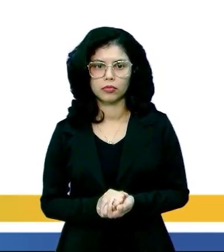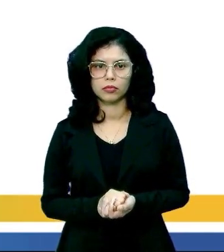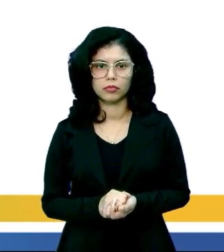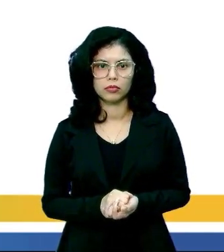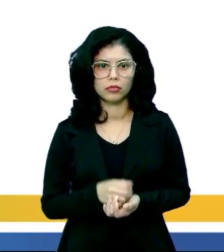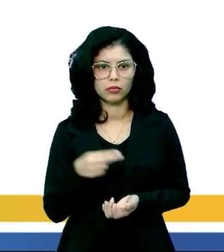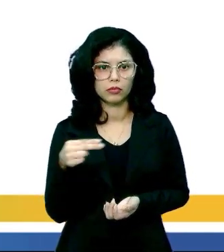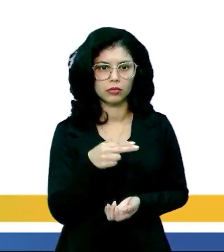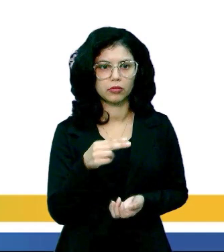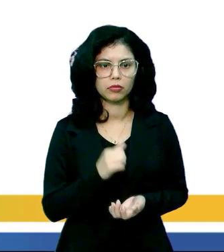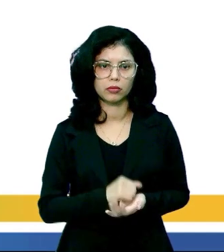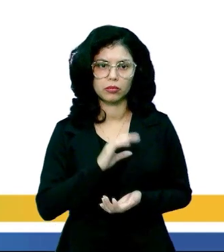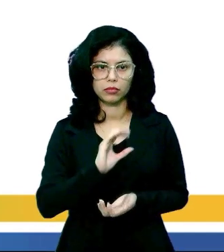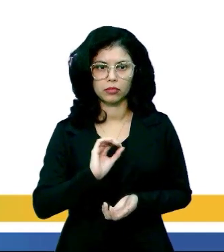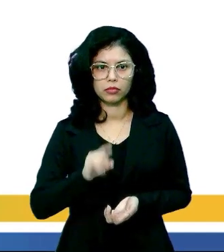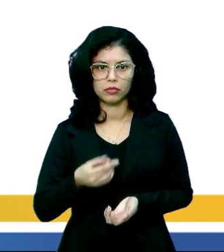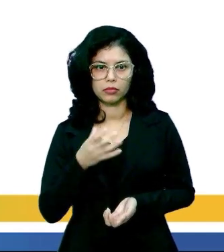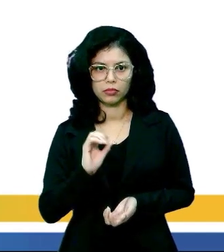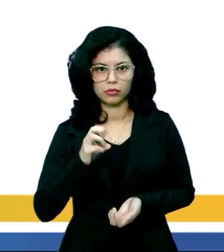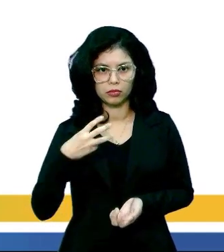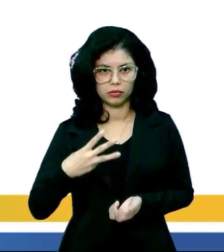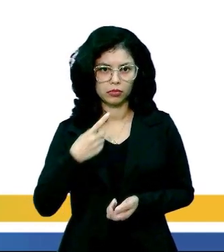2,25 é igual a